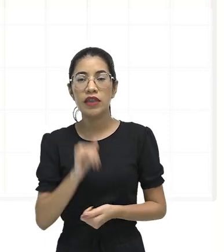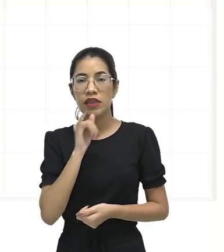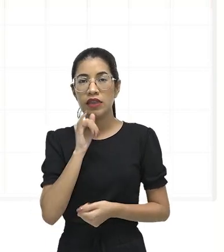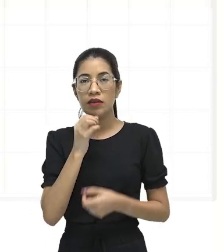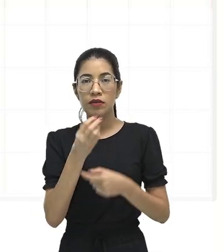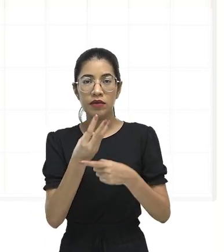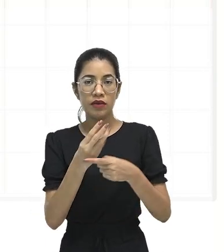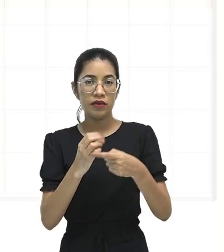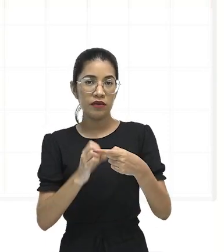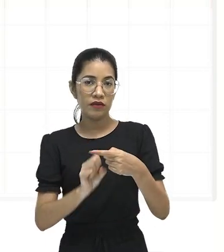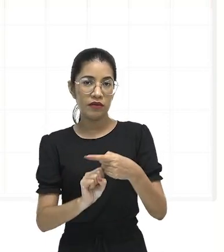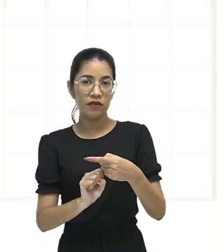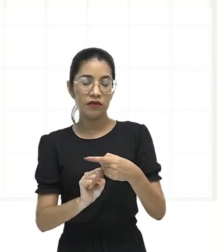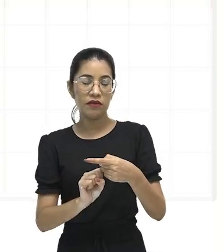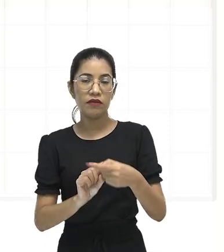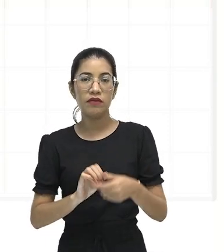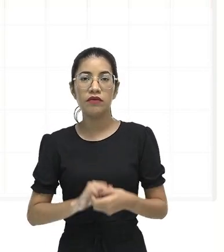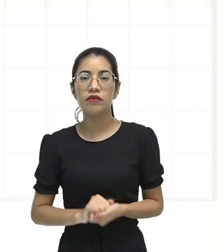3 sobre 8.